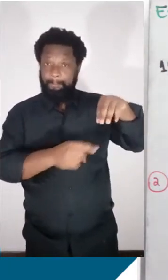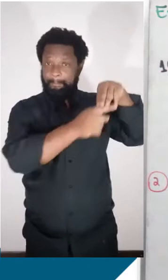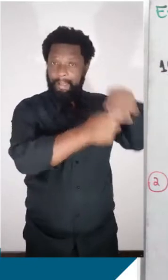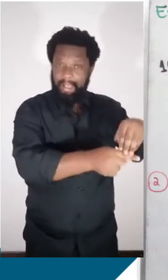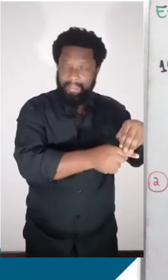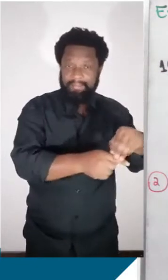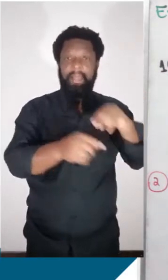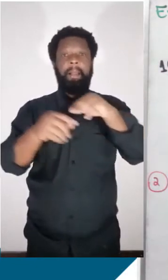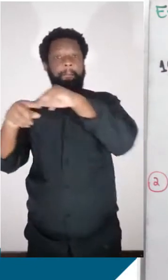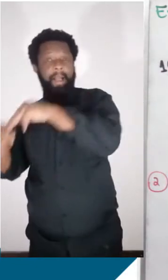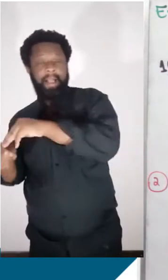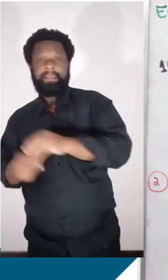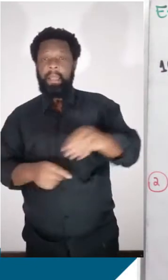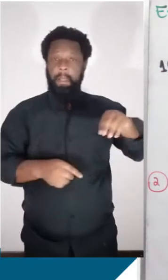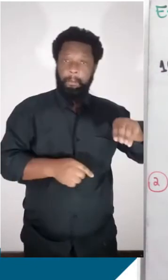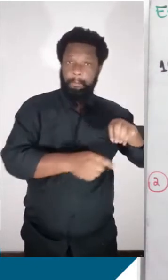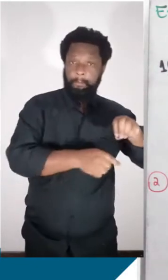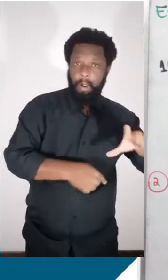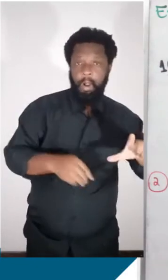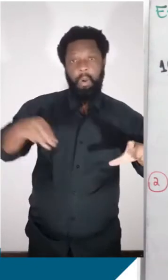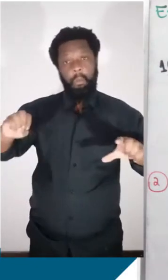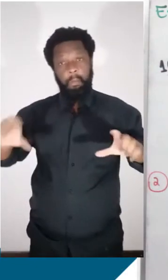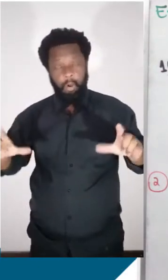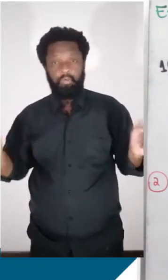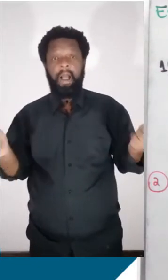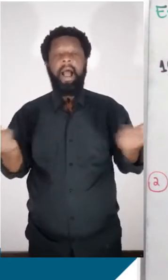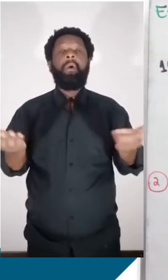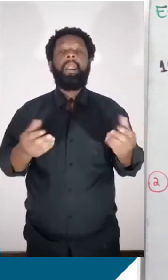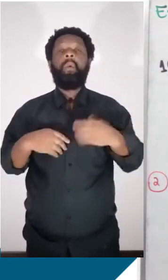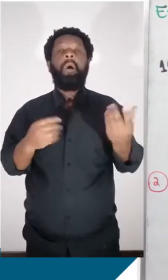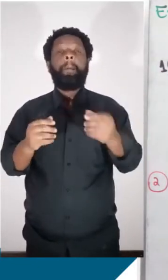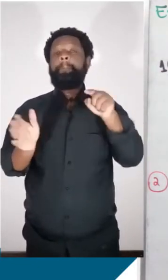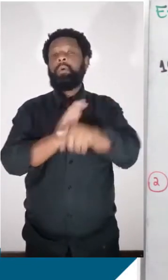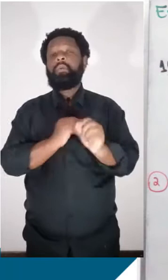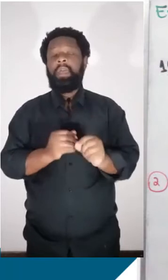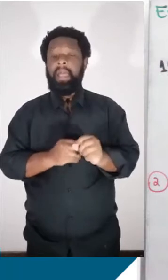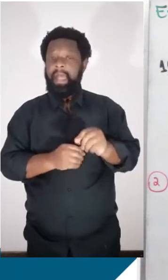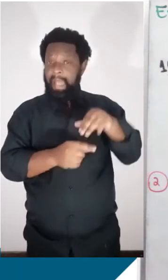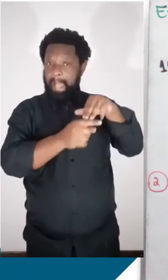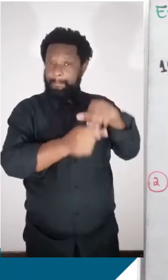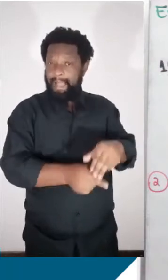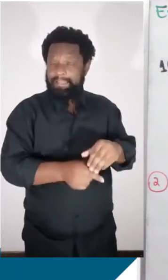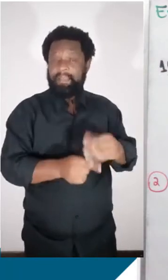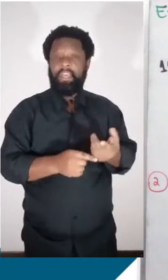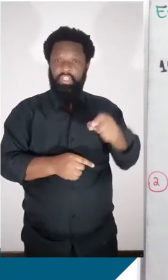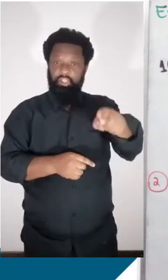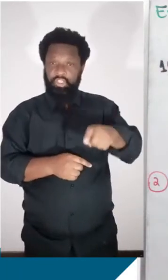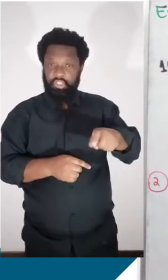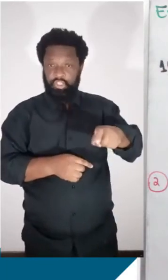tinha que ser massa, deixei mol que tinha que ser mol, eu coloco o dado e a pergunta. A pergunta é a massa de minério, tá